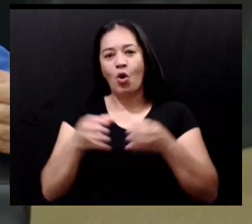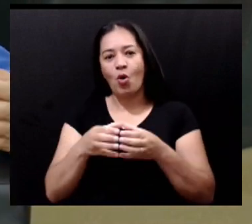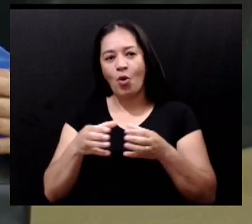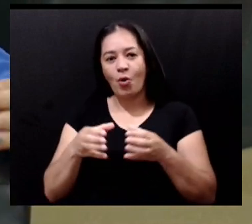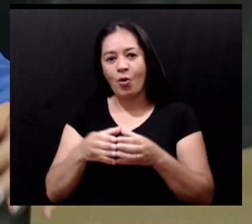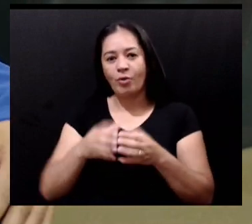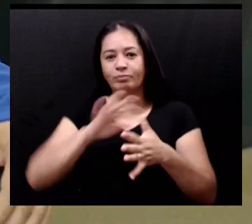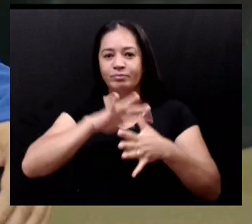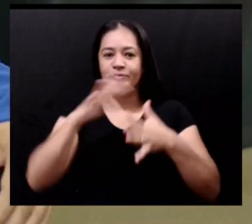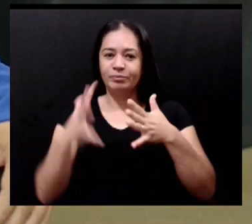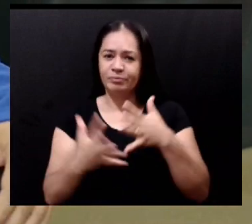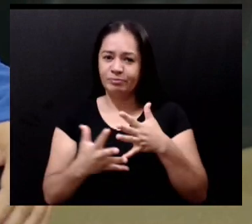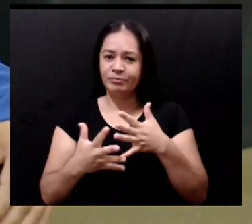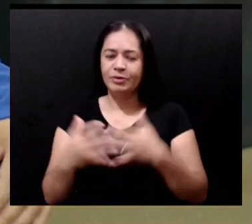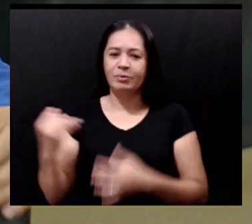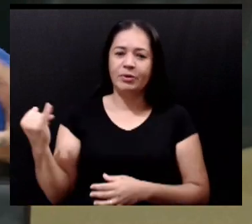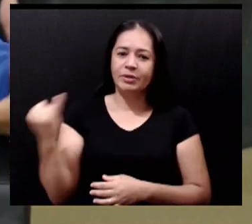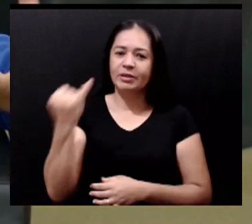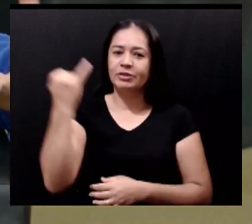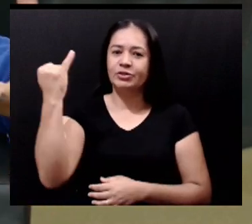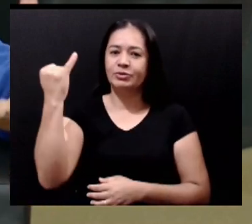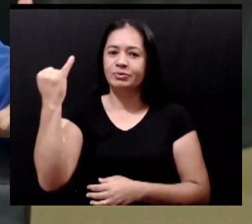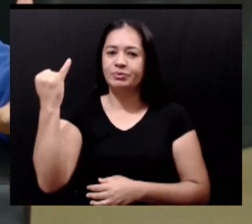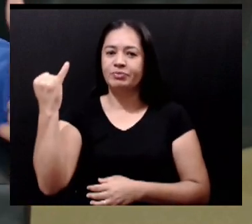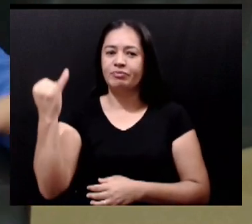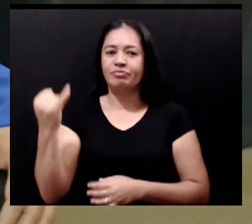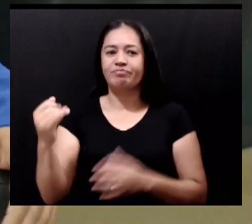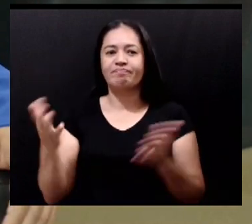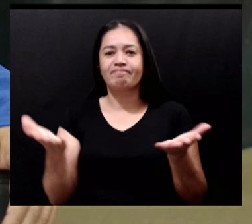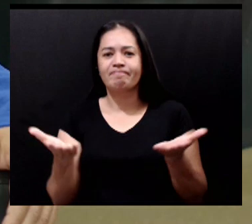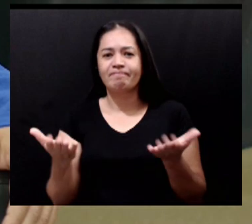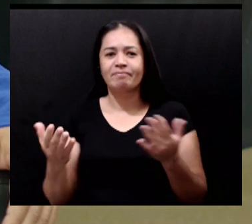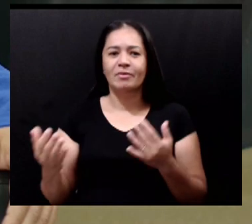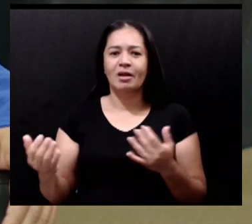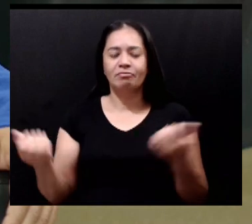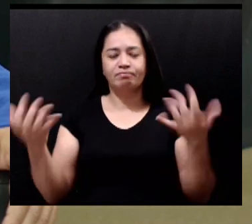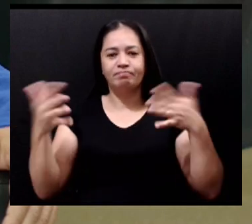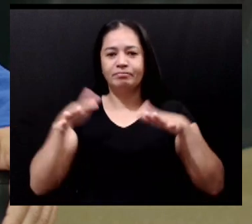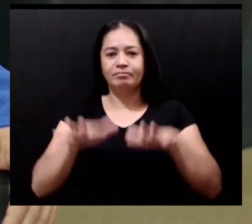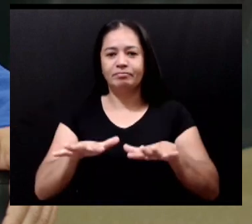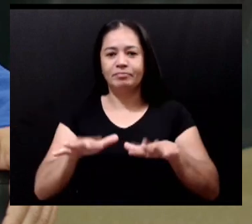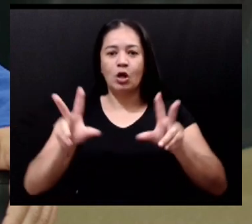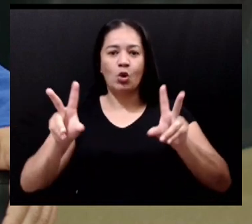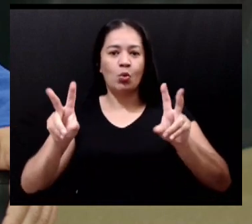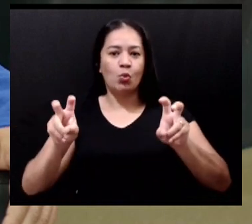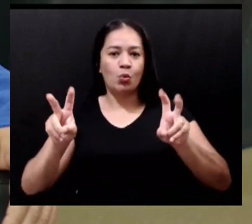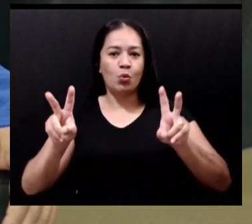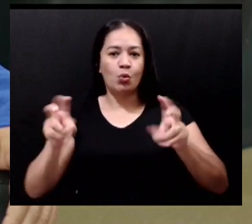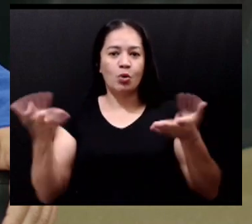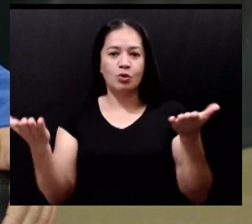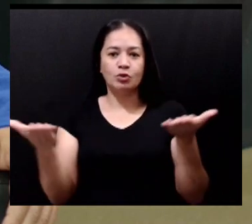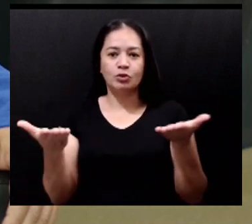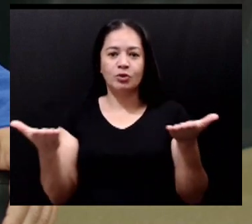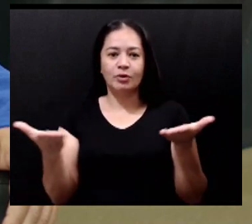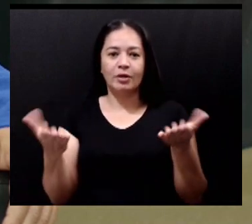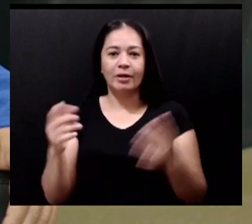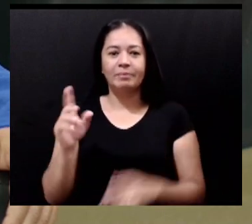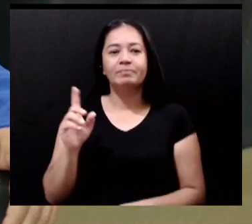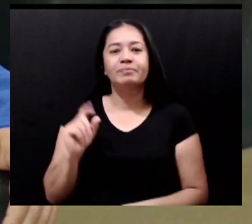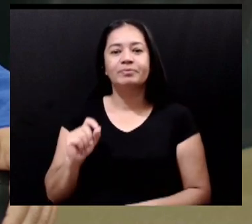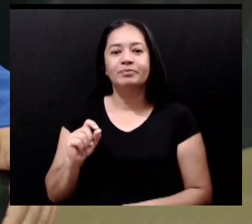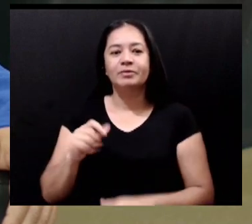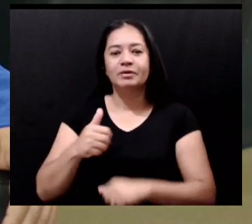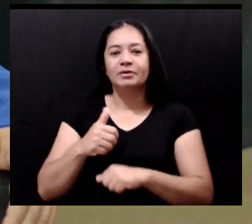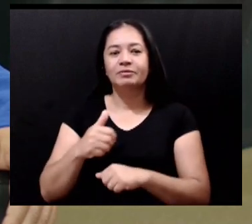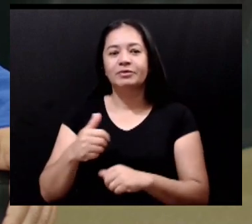É muito importante essa inclusão. E o tema do programa de hoje é